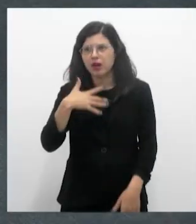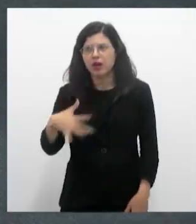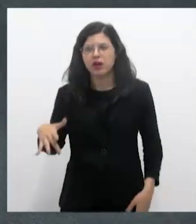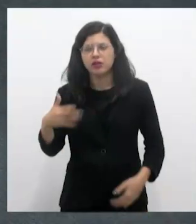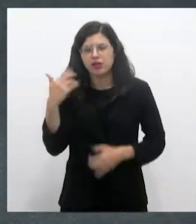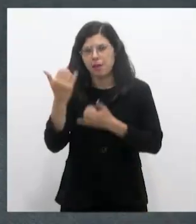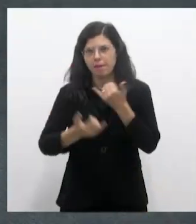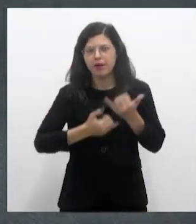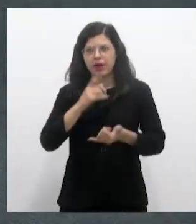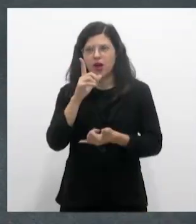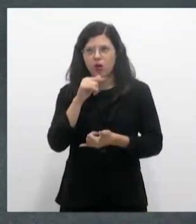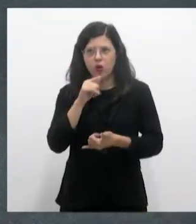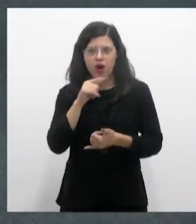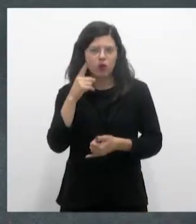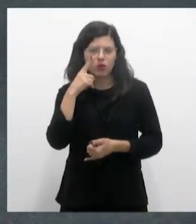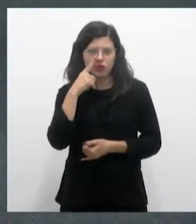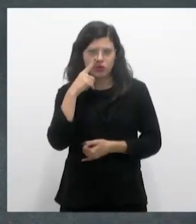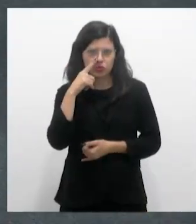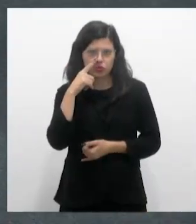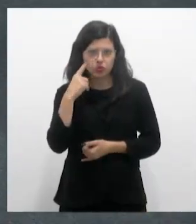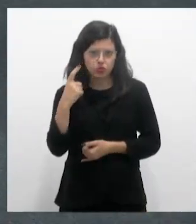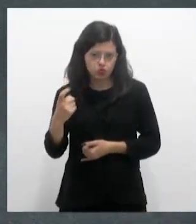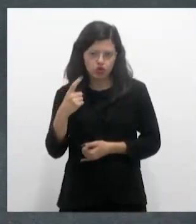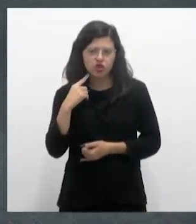que são contaminadas. Muito obrigada, presidente.